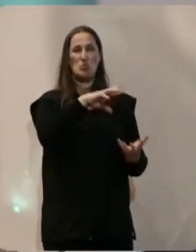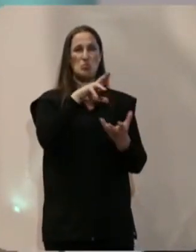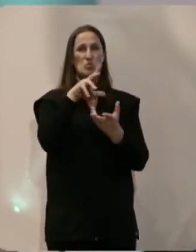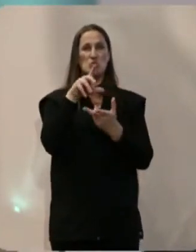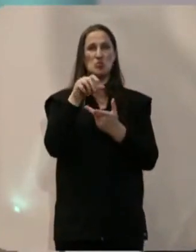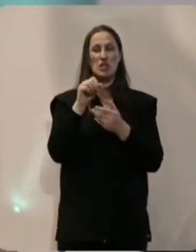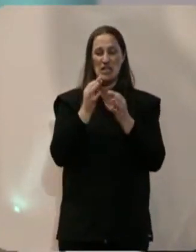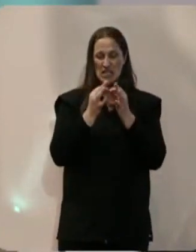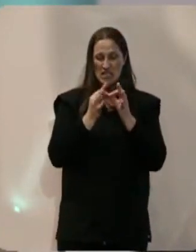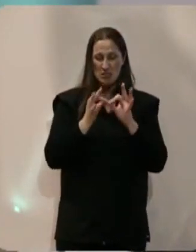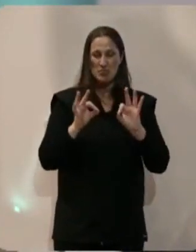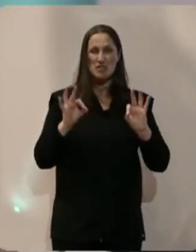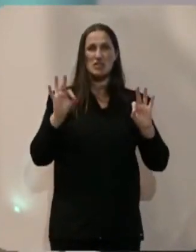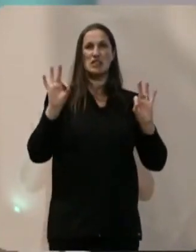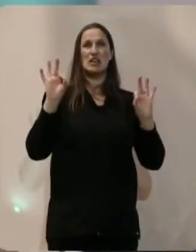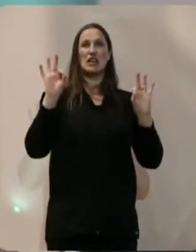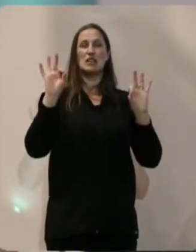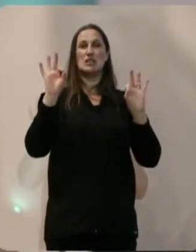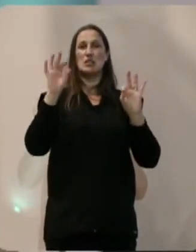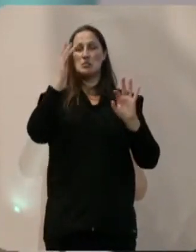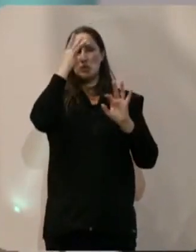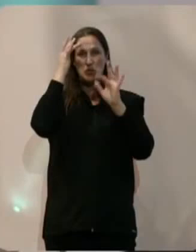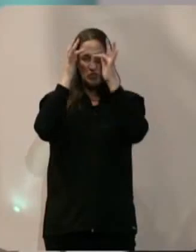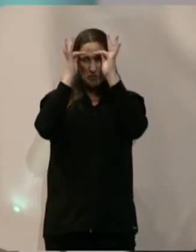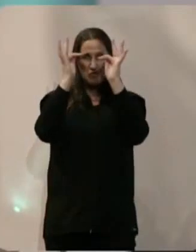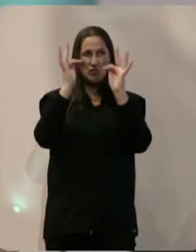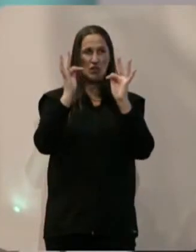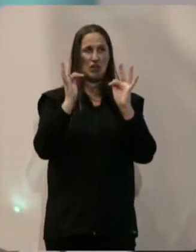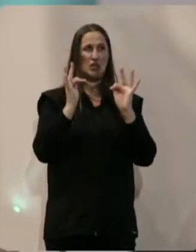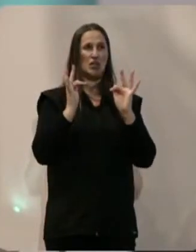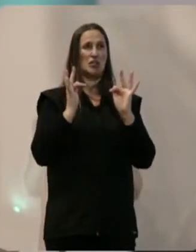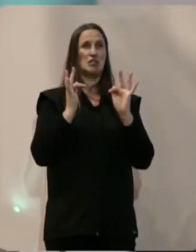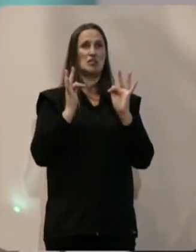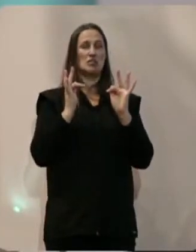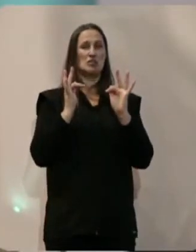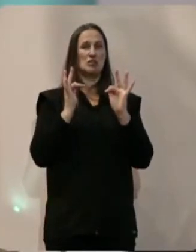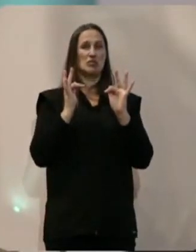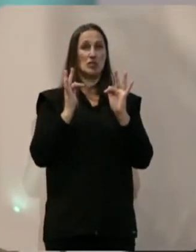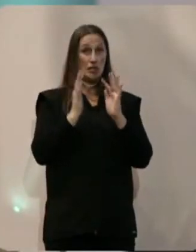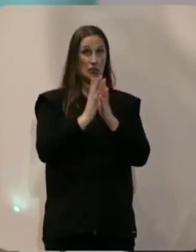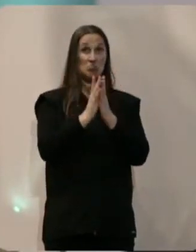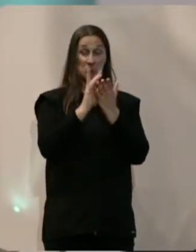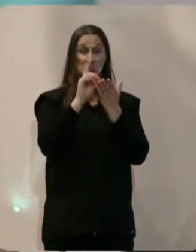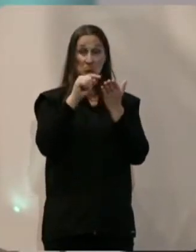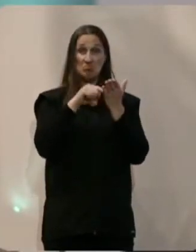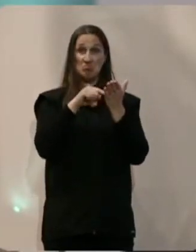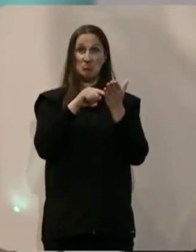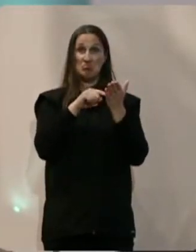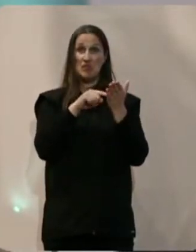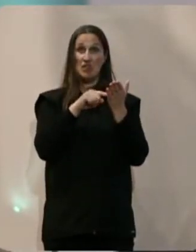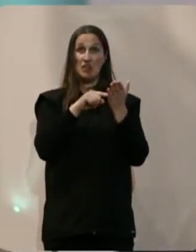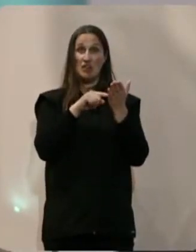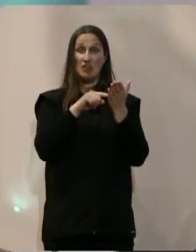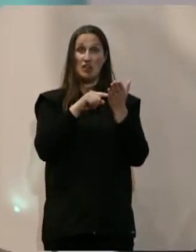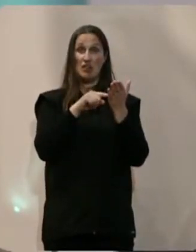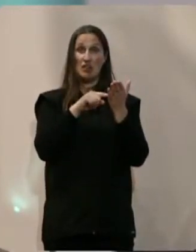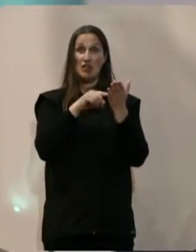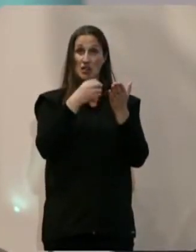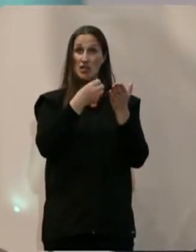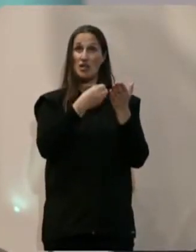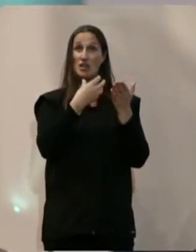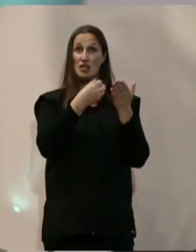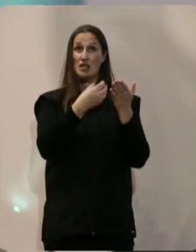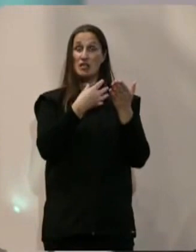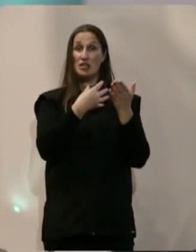com a simplicidade dos fiéis. Não é isso que diz a Bíblia? E a gente vai ver